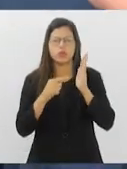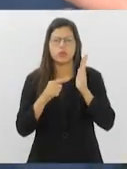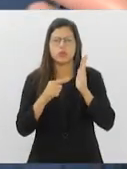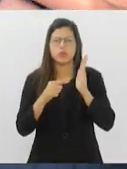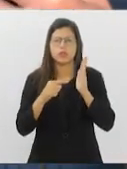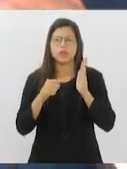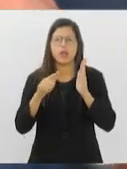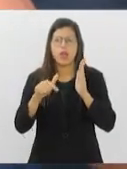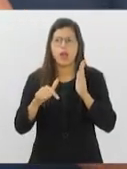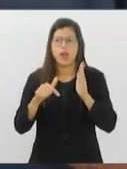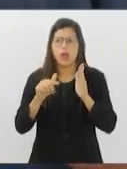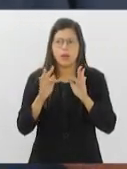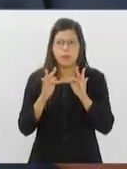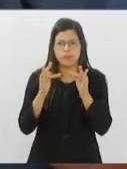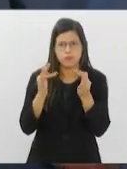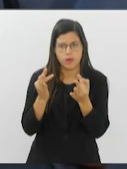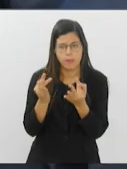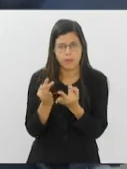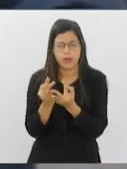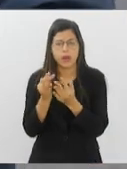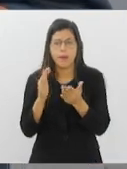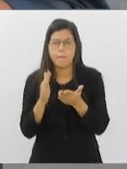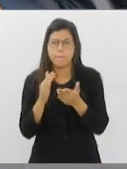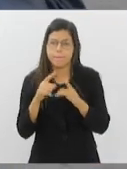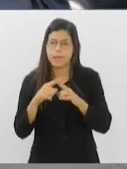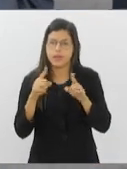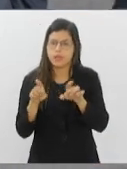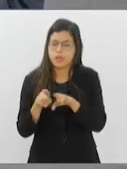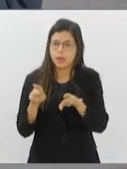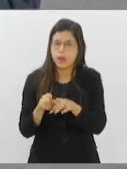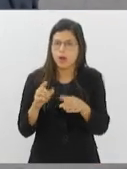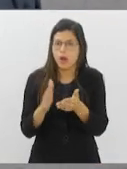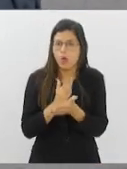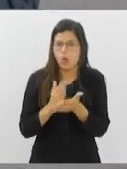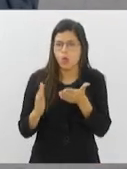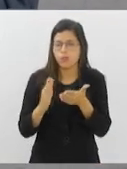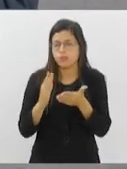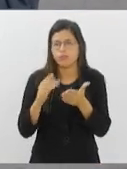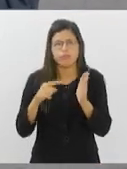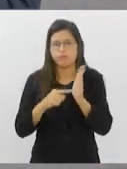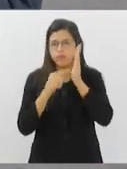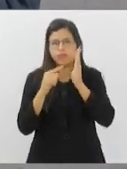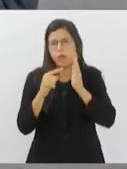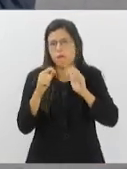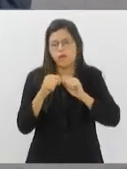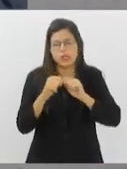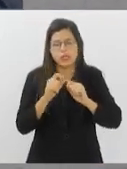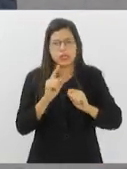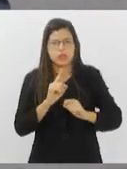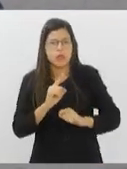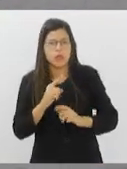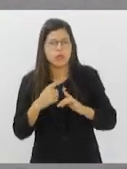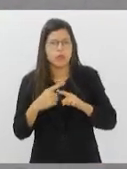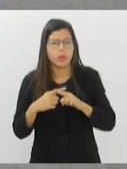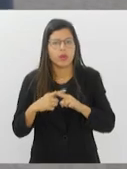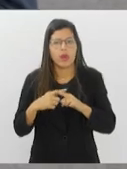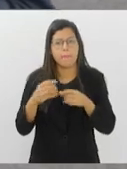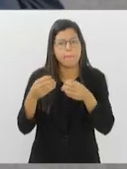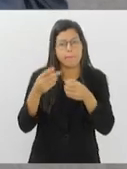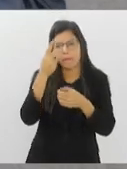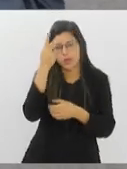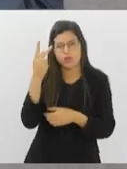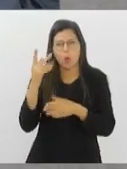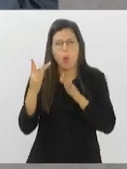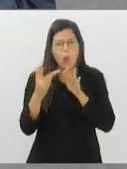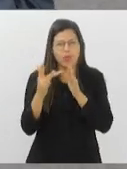pelo ambiente familiar, mas acontece que muitas denúncias também não são feitas justamente pela pessoa ser próxima, ser algum parente, ser algum conhecido,